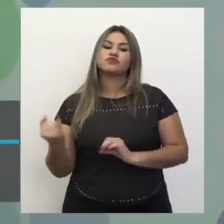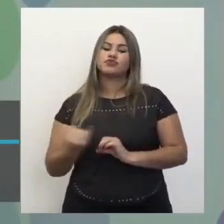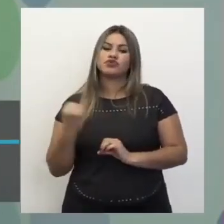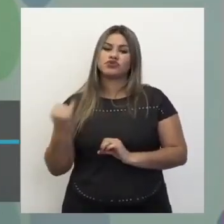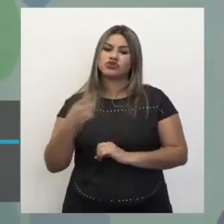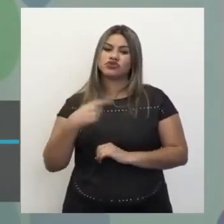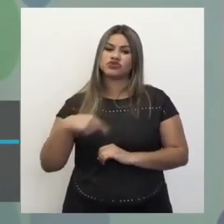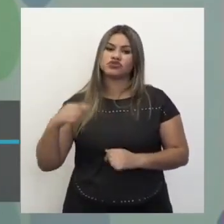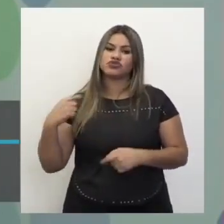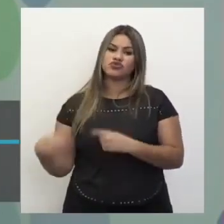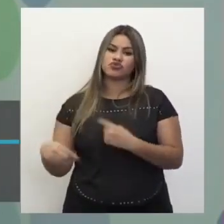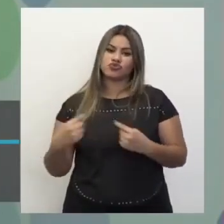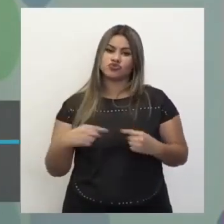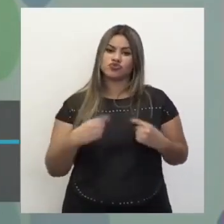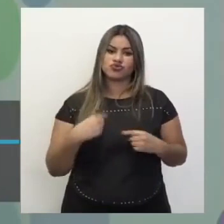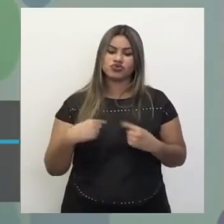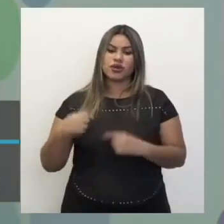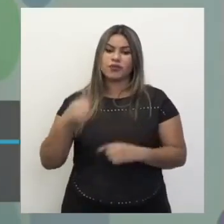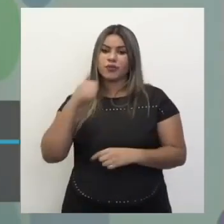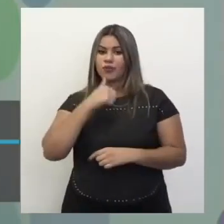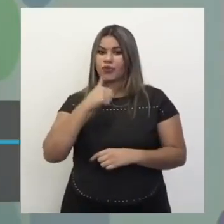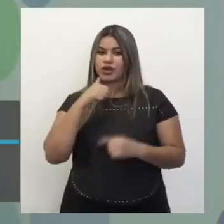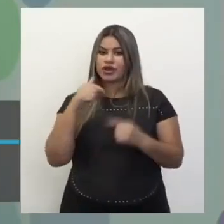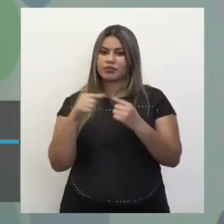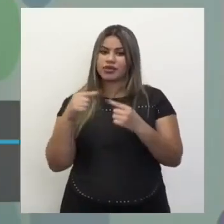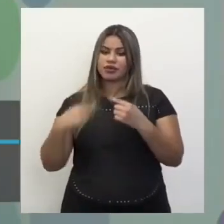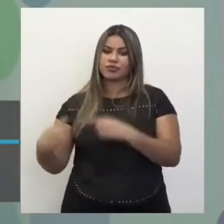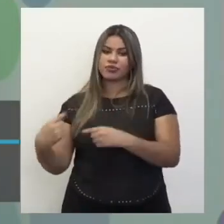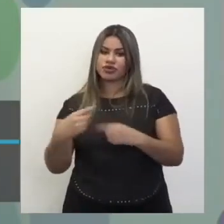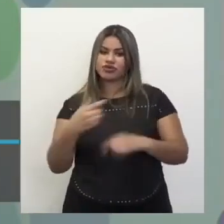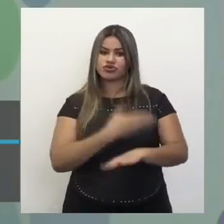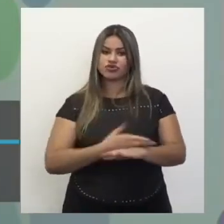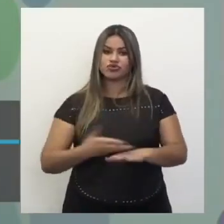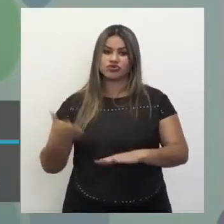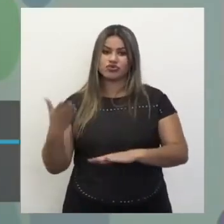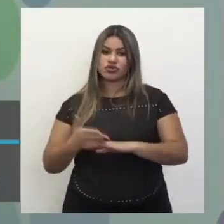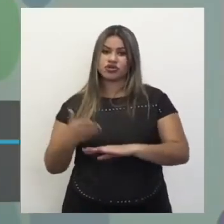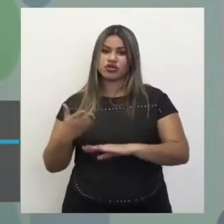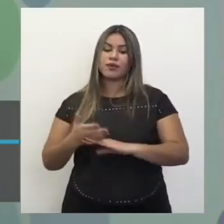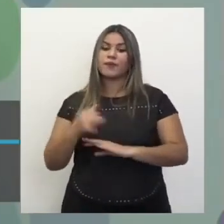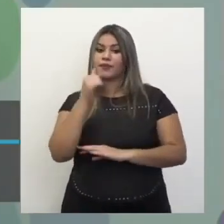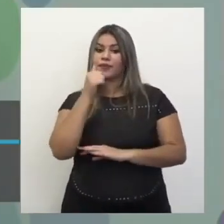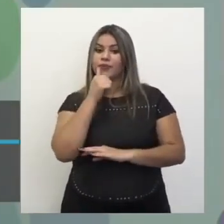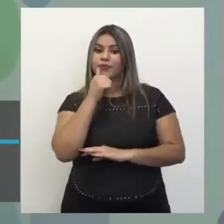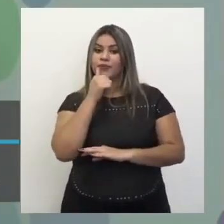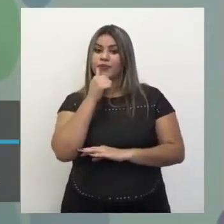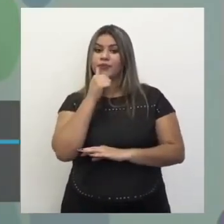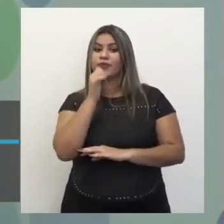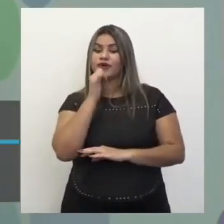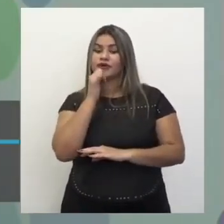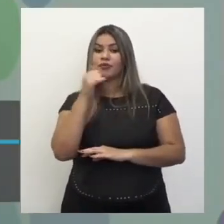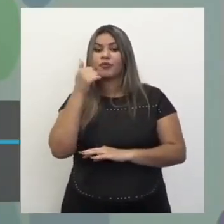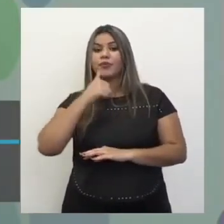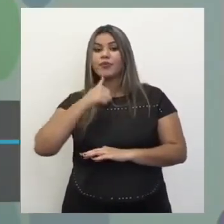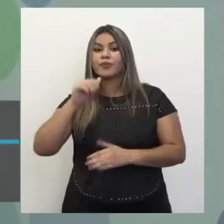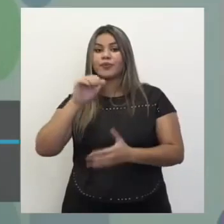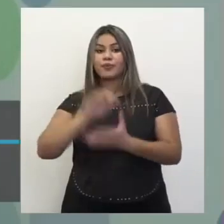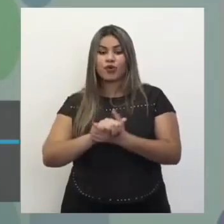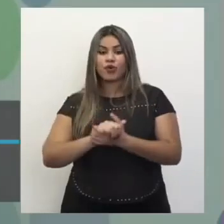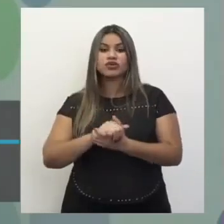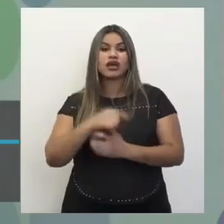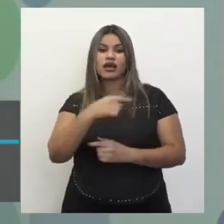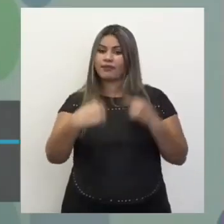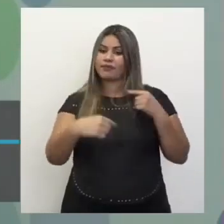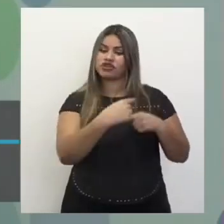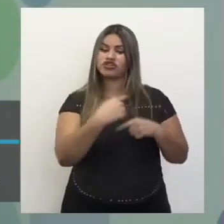gente discutir essa participação da condição da mulher na política contemporânea. Eu tiro pela minha esposa não é da área da política, né? Mas ela